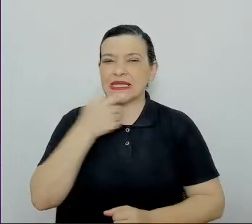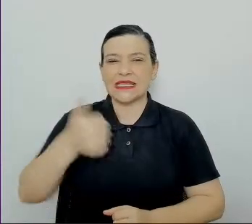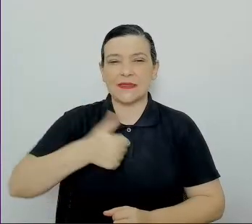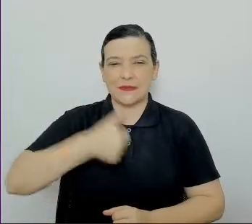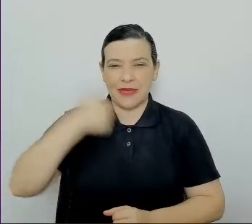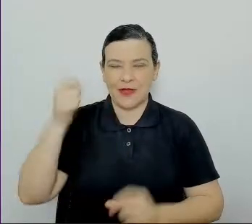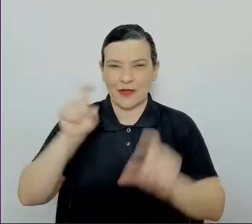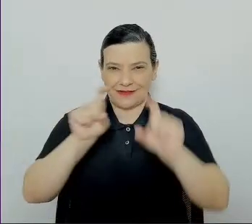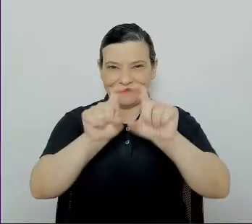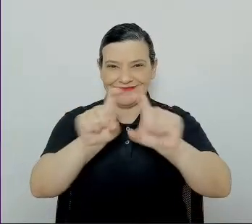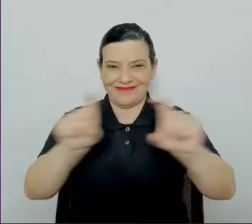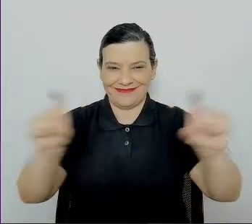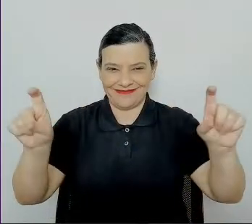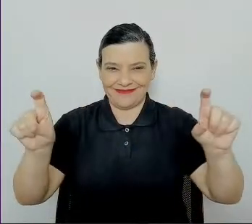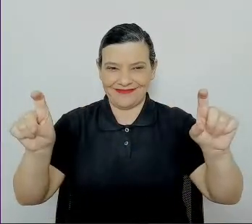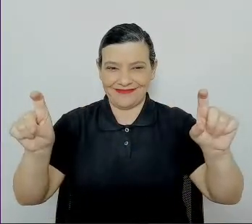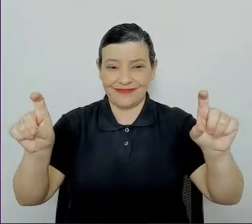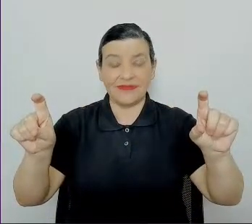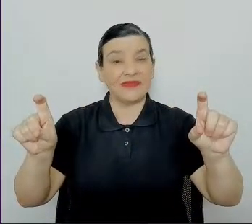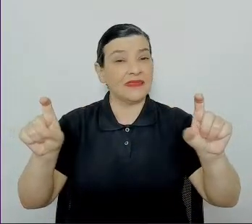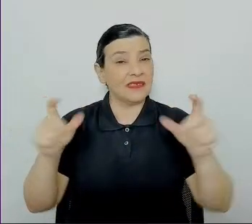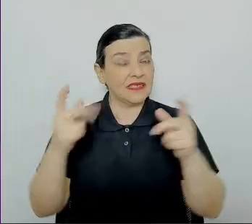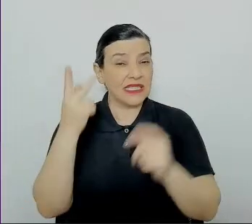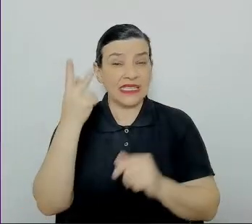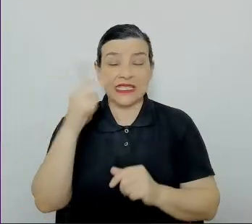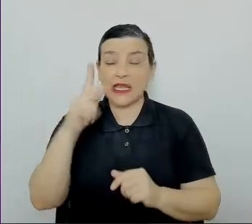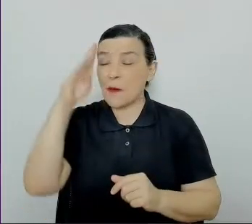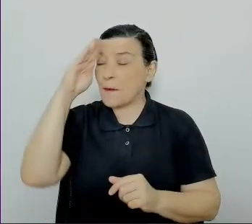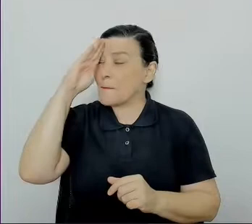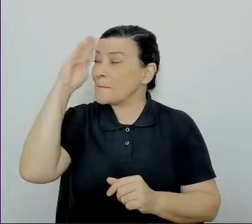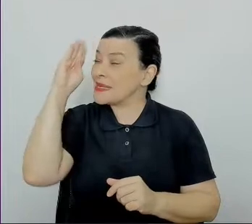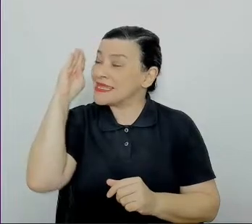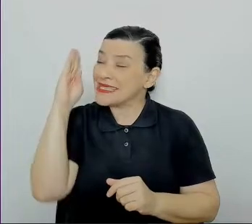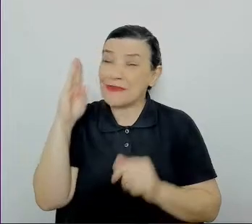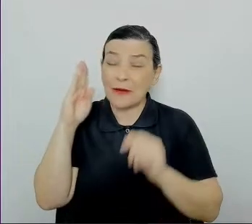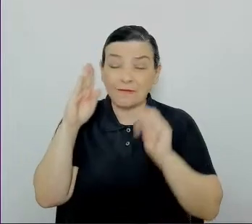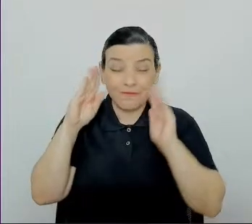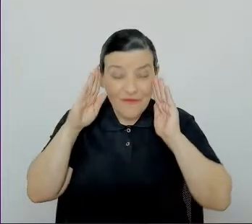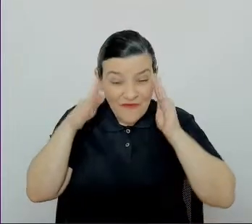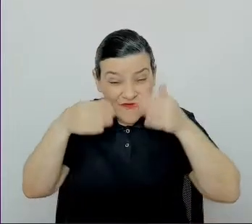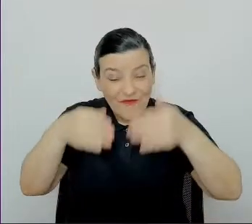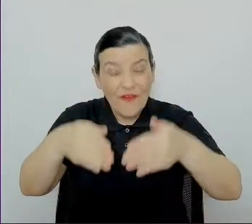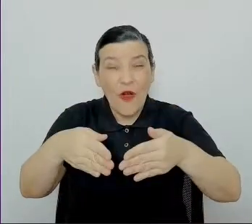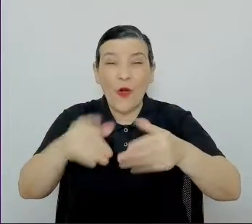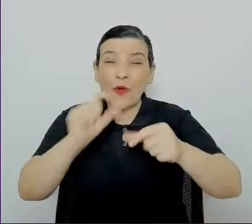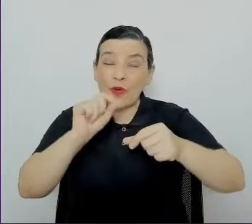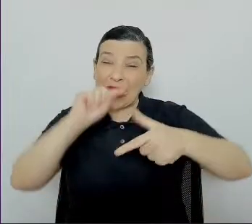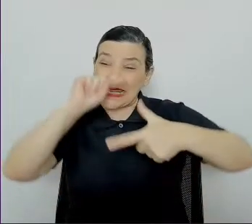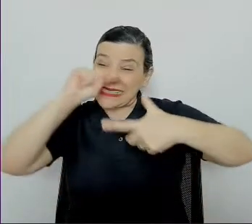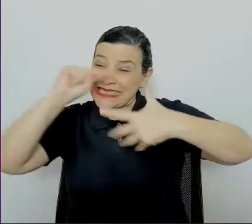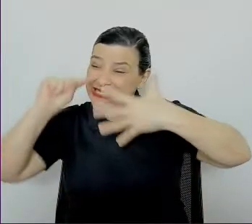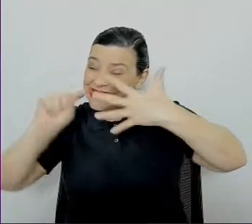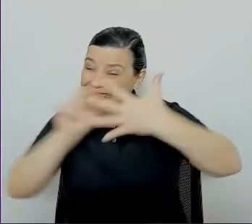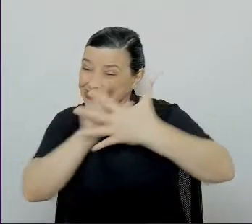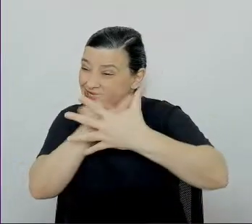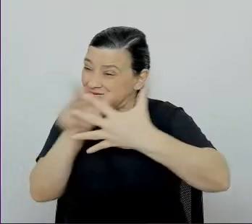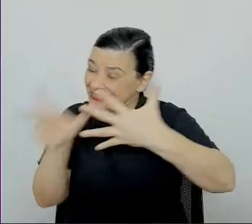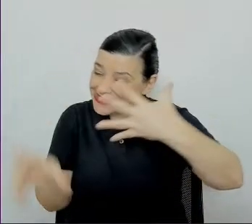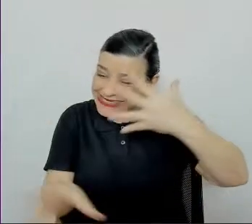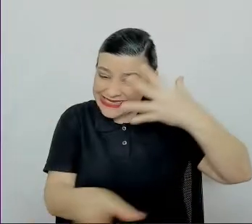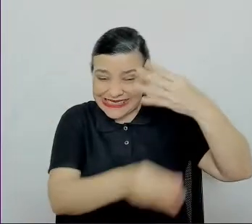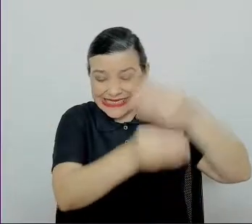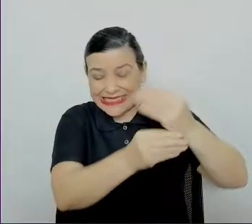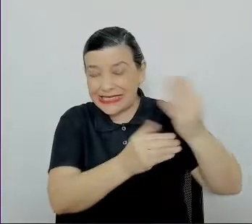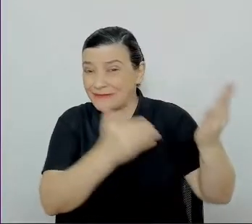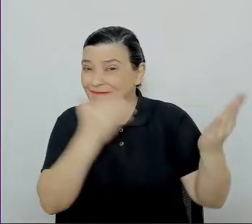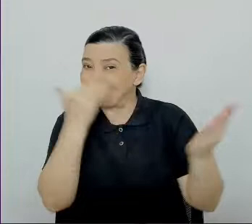thing the main thing. Então, mantenha a coisa principal como a coisa principal. Evite deturpar o propósito do seu produto, para que ele